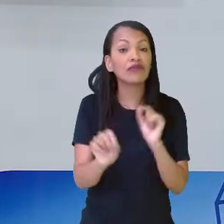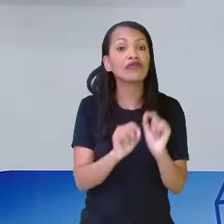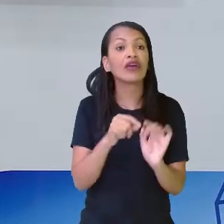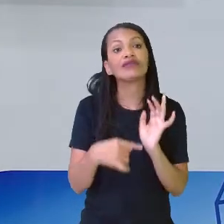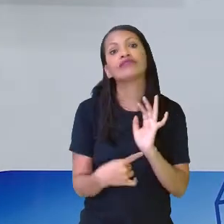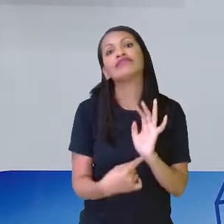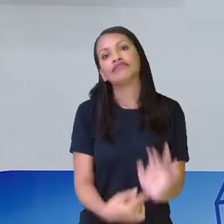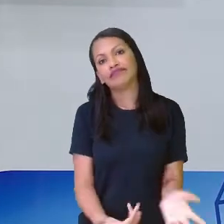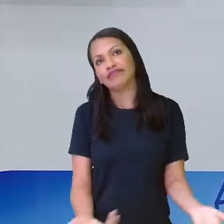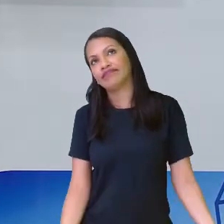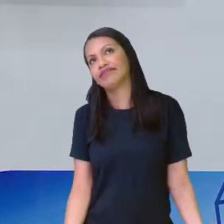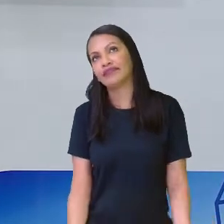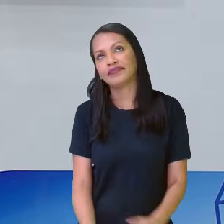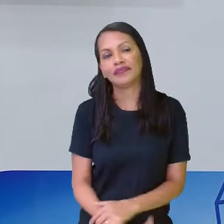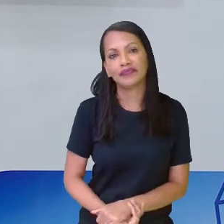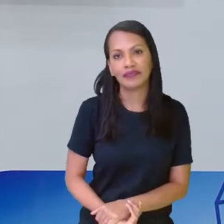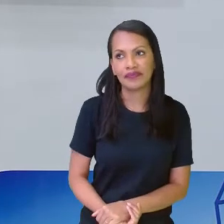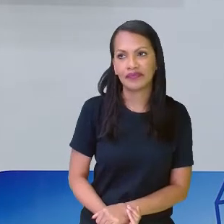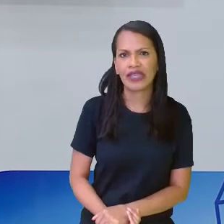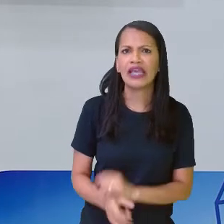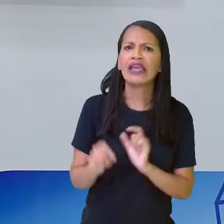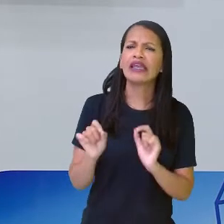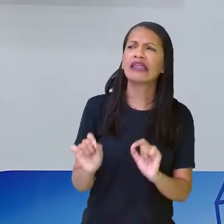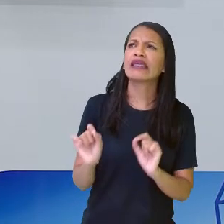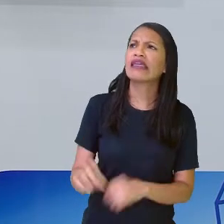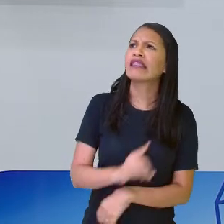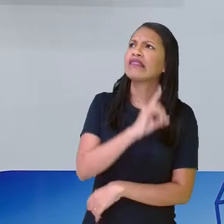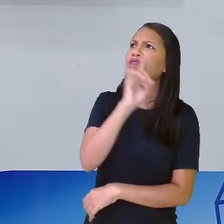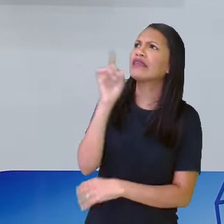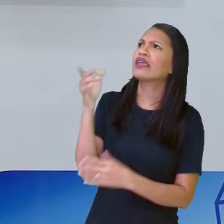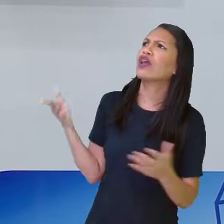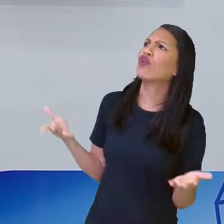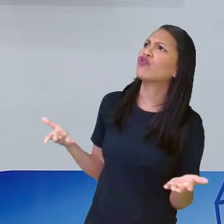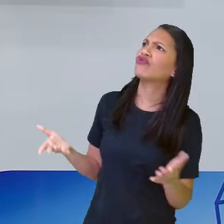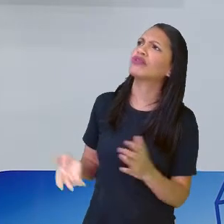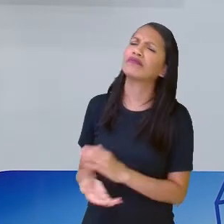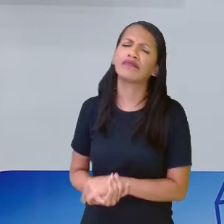Falando nisso, que dia é hoje?